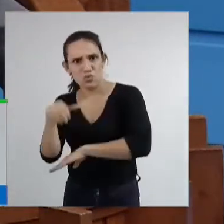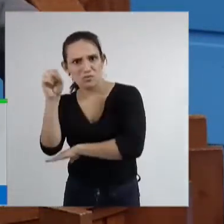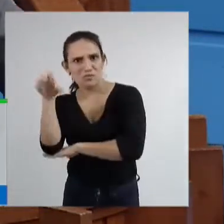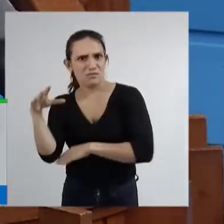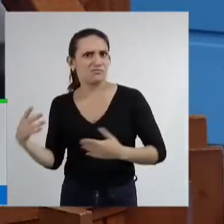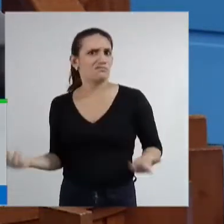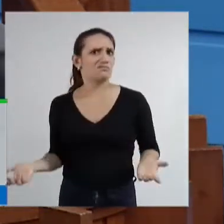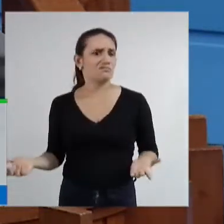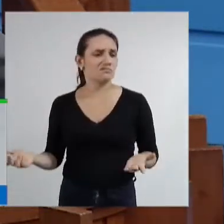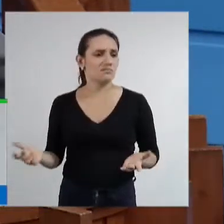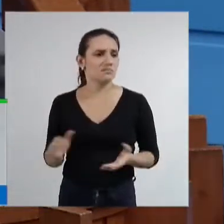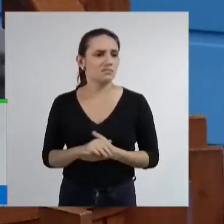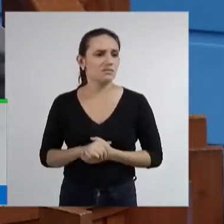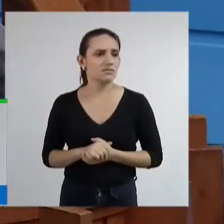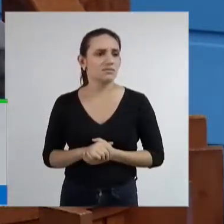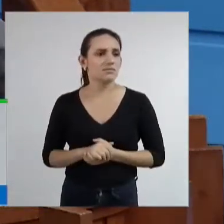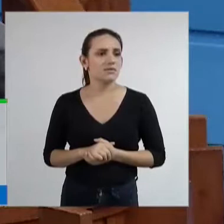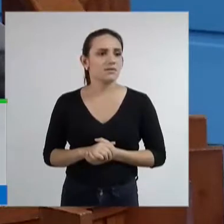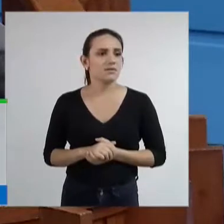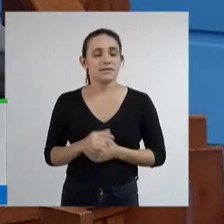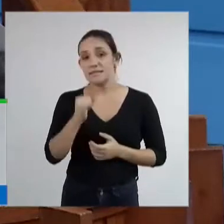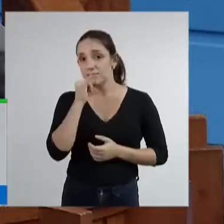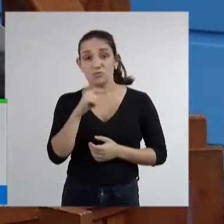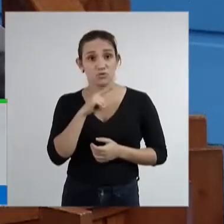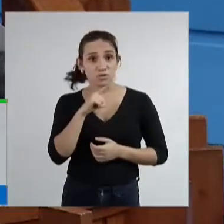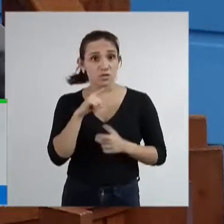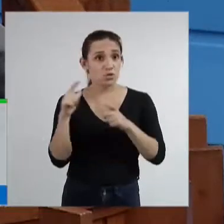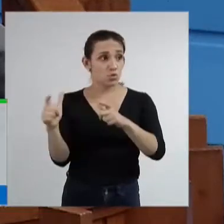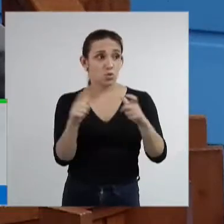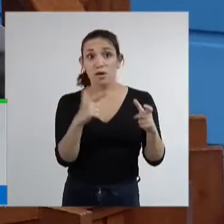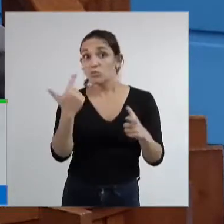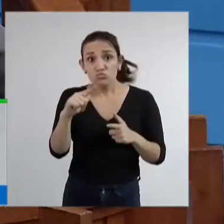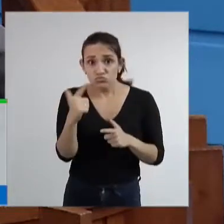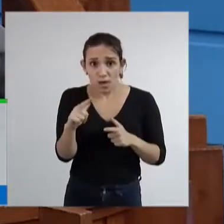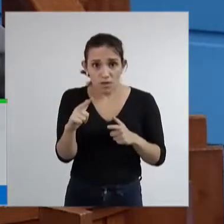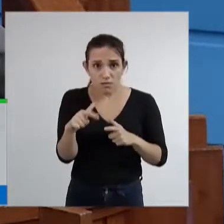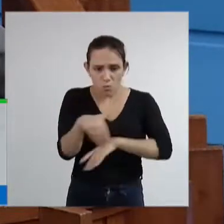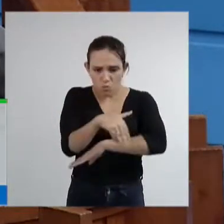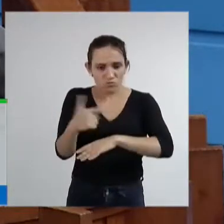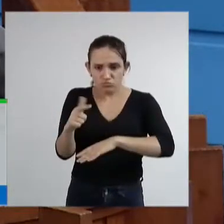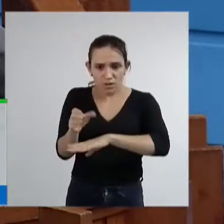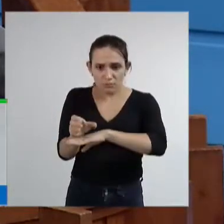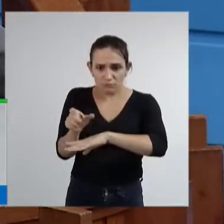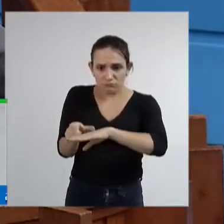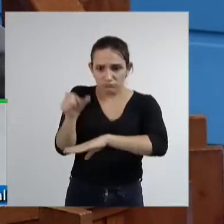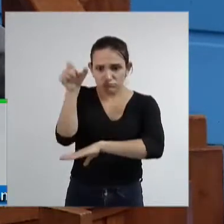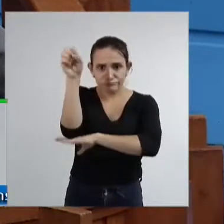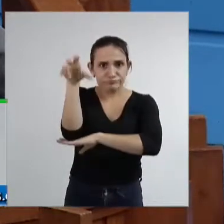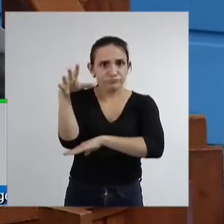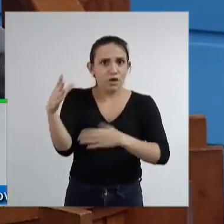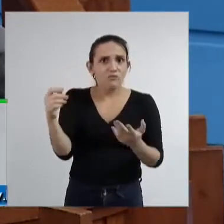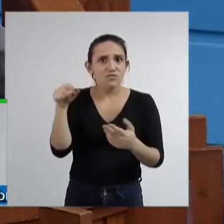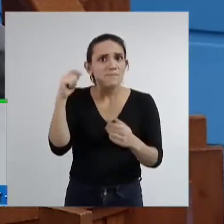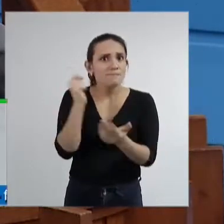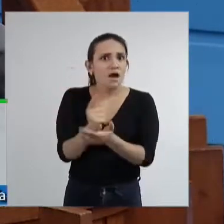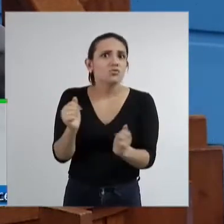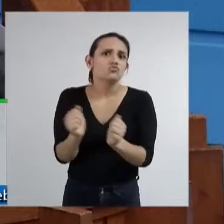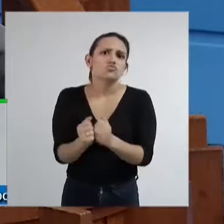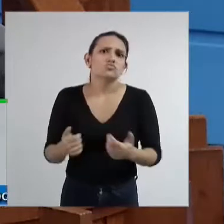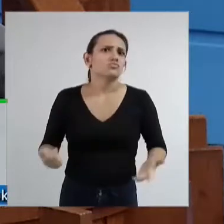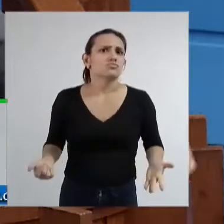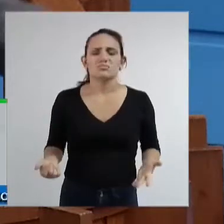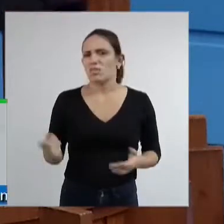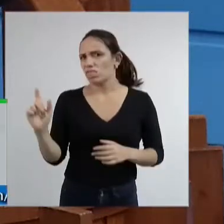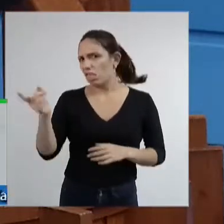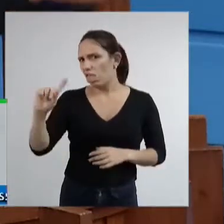não tenha esse benefício, você é obrigado a pagar, porque senão a sua energia é cortada. E não é justo isso. O consumo teria